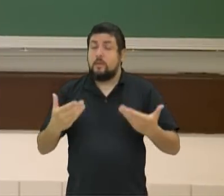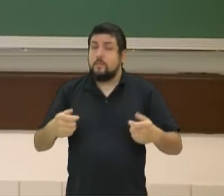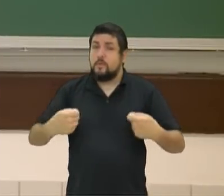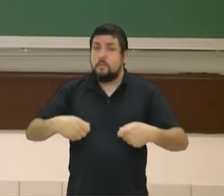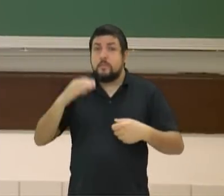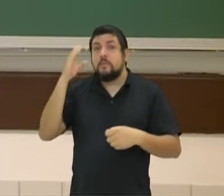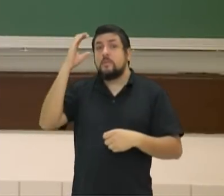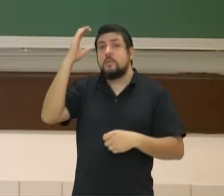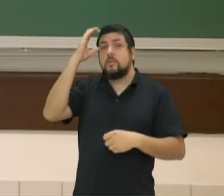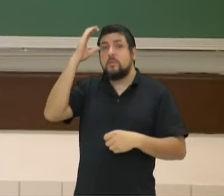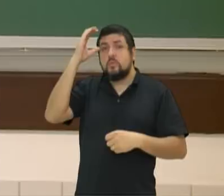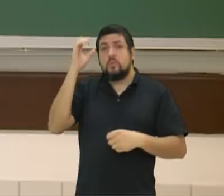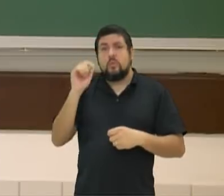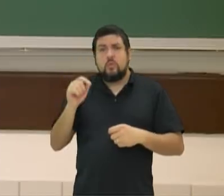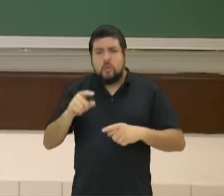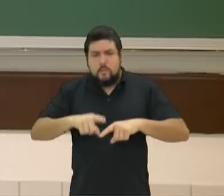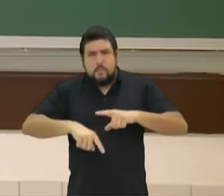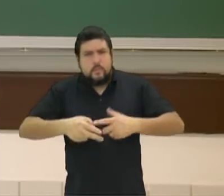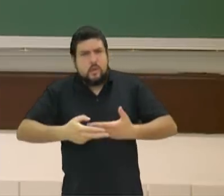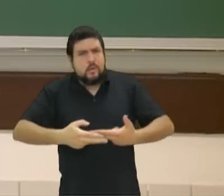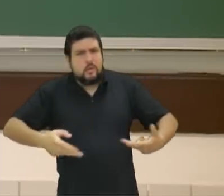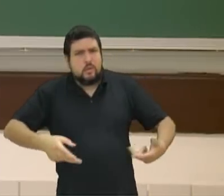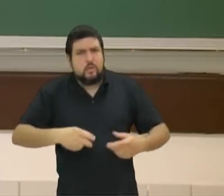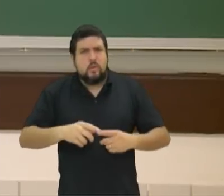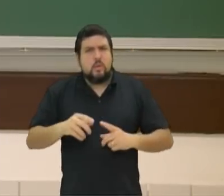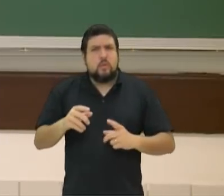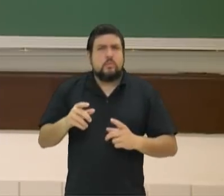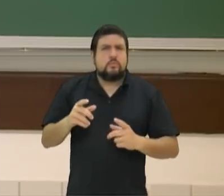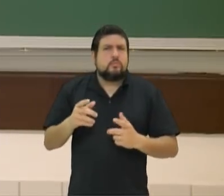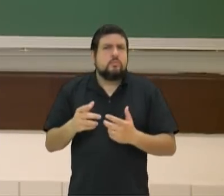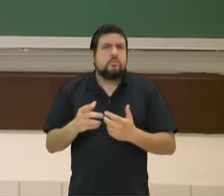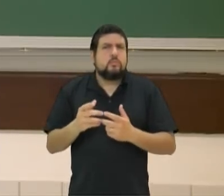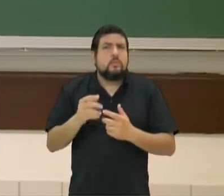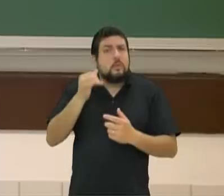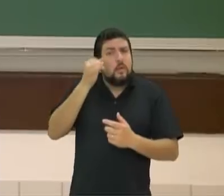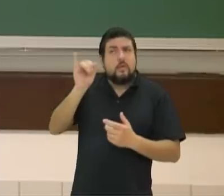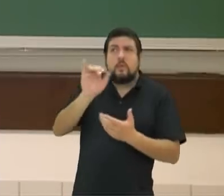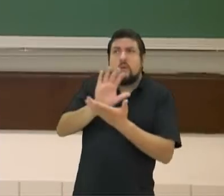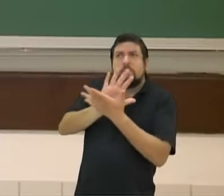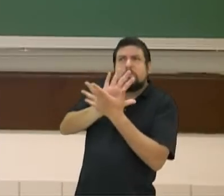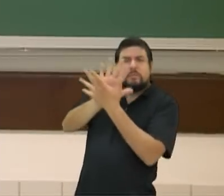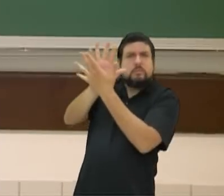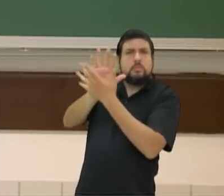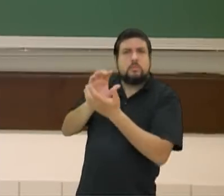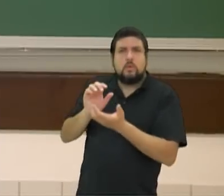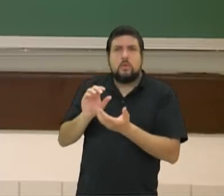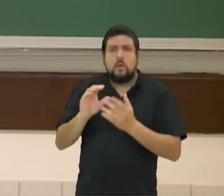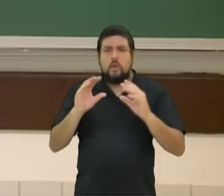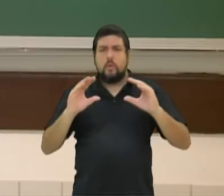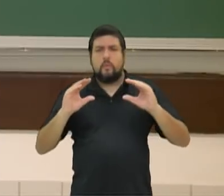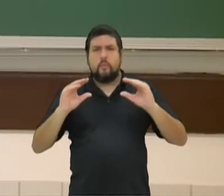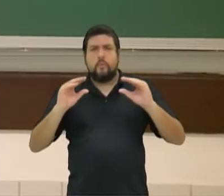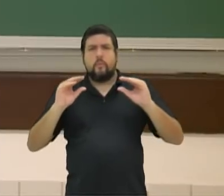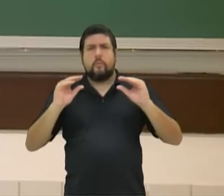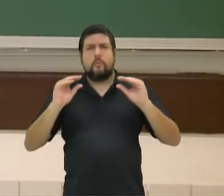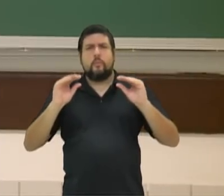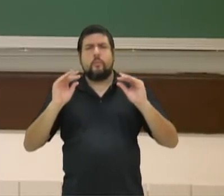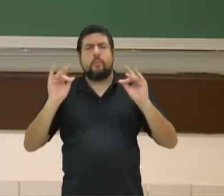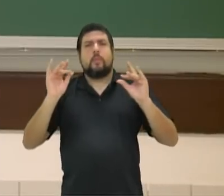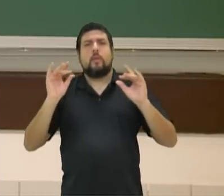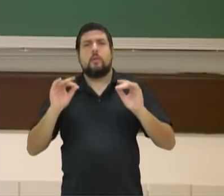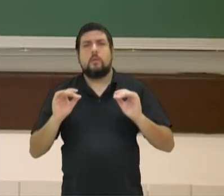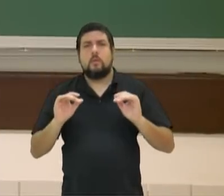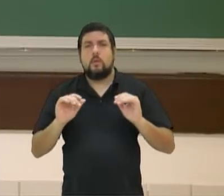essa camadinha de gás ozônio para que a gente possa ter essa proteção no planeta. Porque senão a nossa temperatura aqui pode